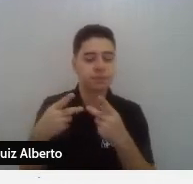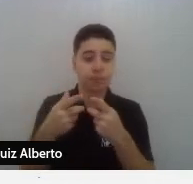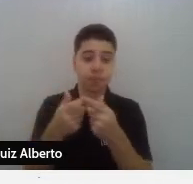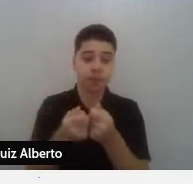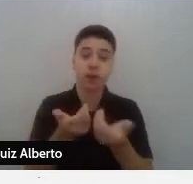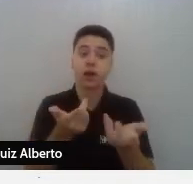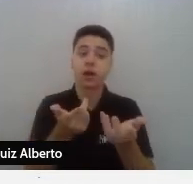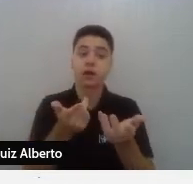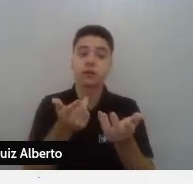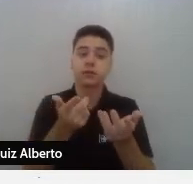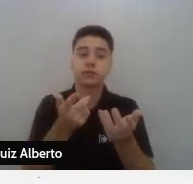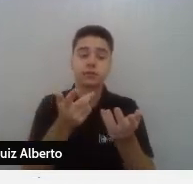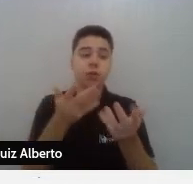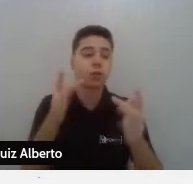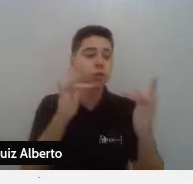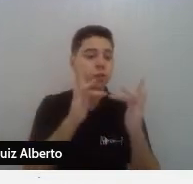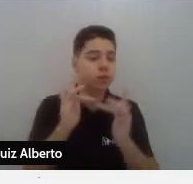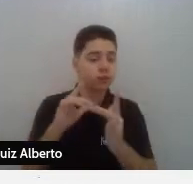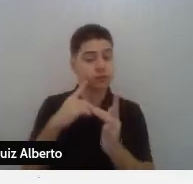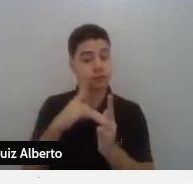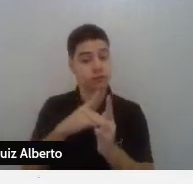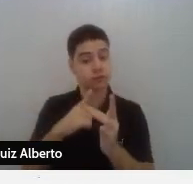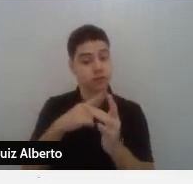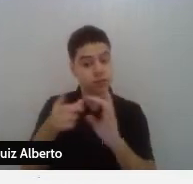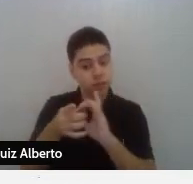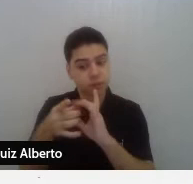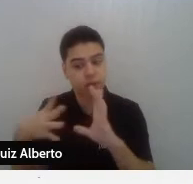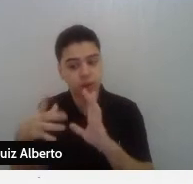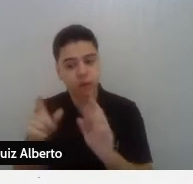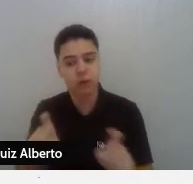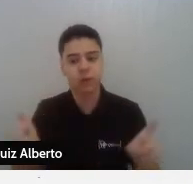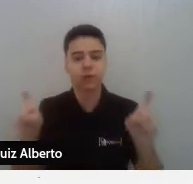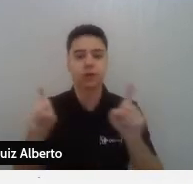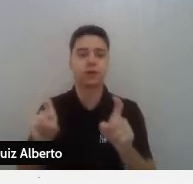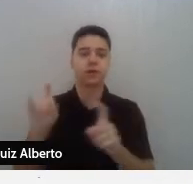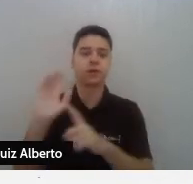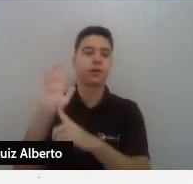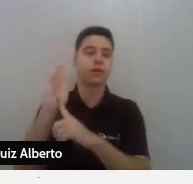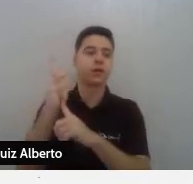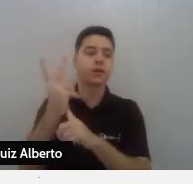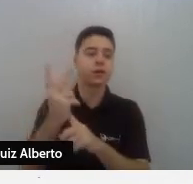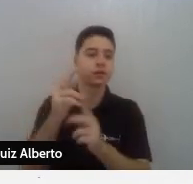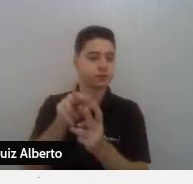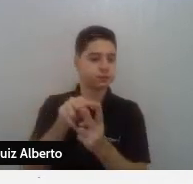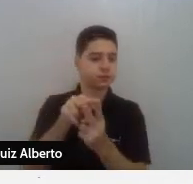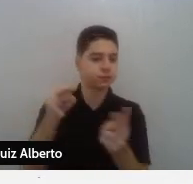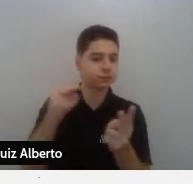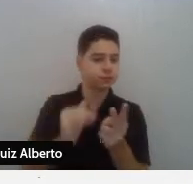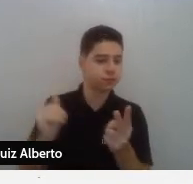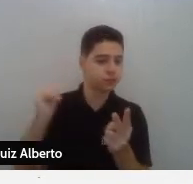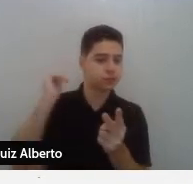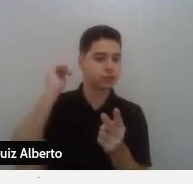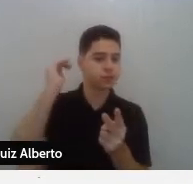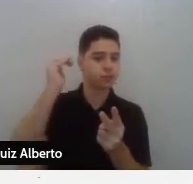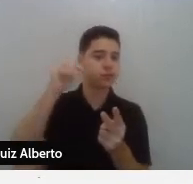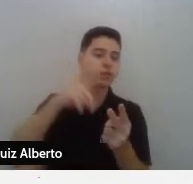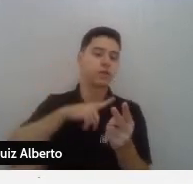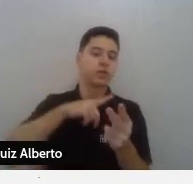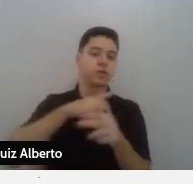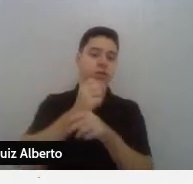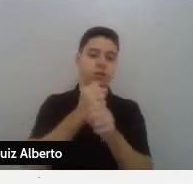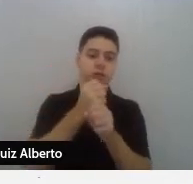acesso aos computadores, a gente começa a ter a arte digital. O ápice mesmo foi mais na década de